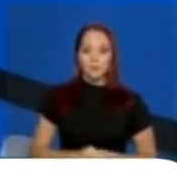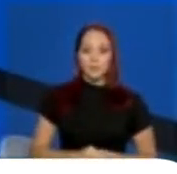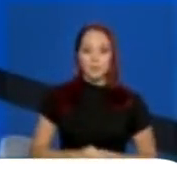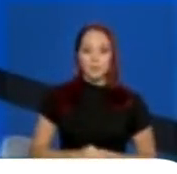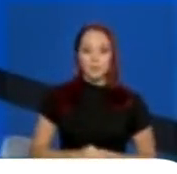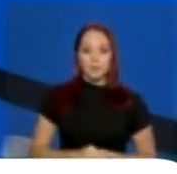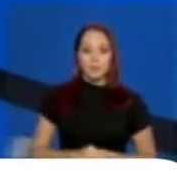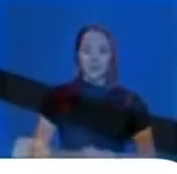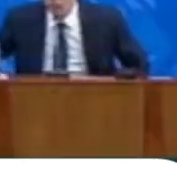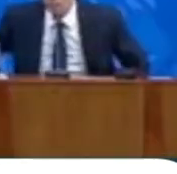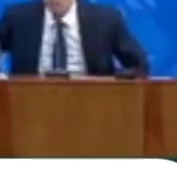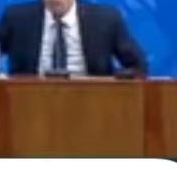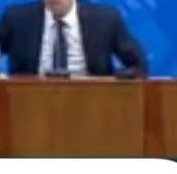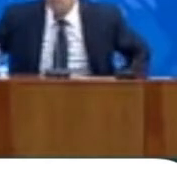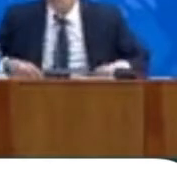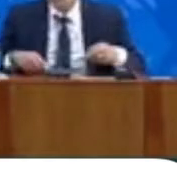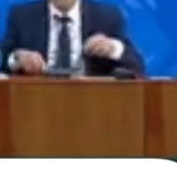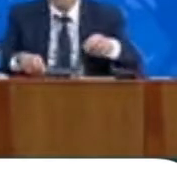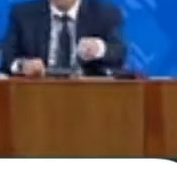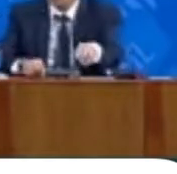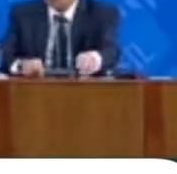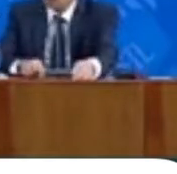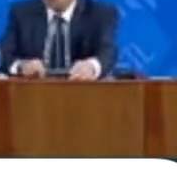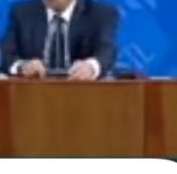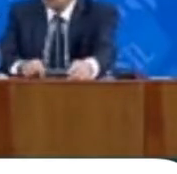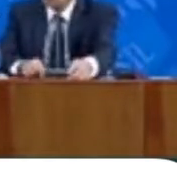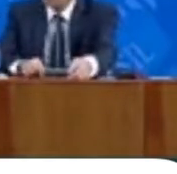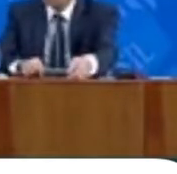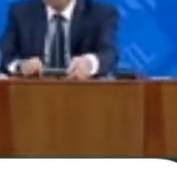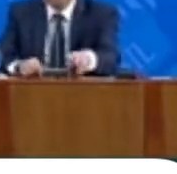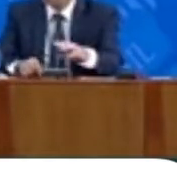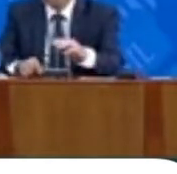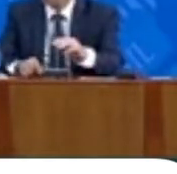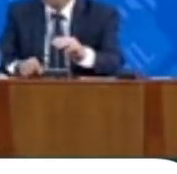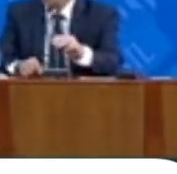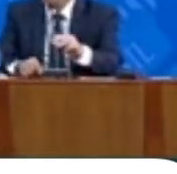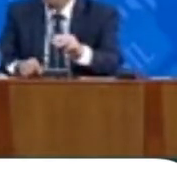Por favor, ministro. Se eu posso começar respondendo, quer dizer,